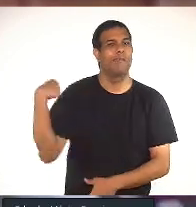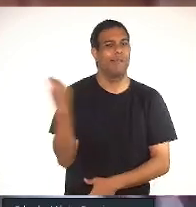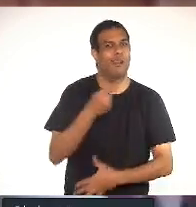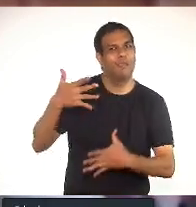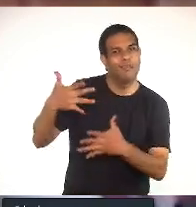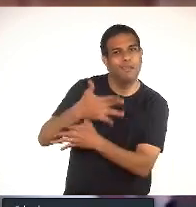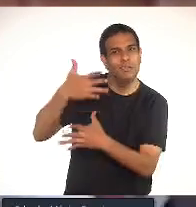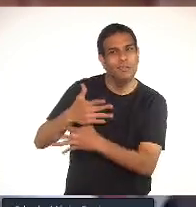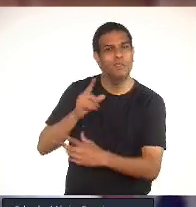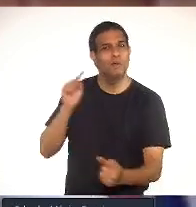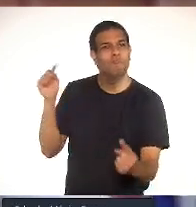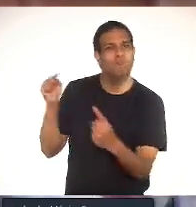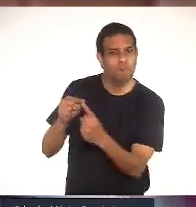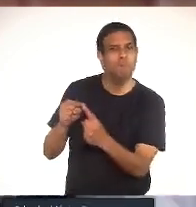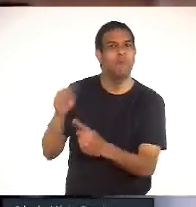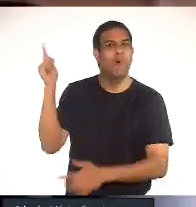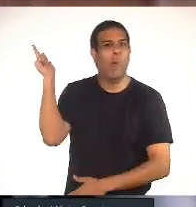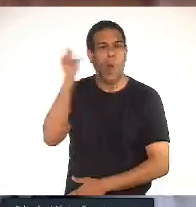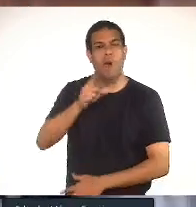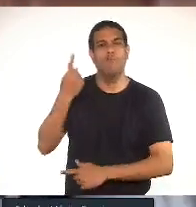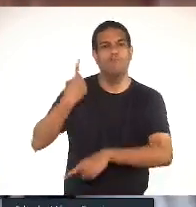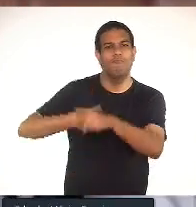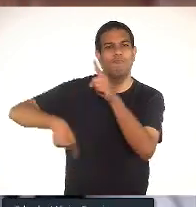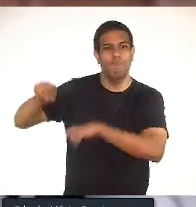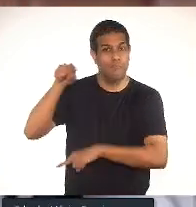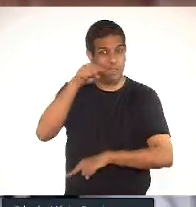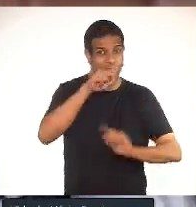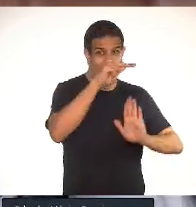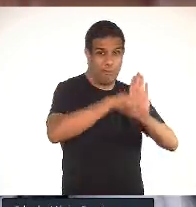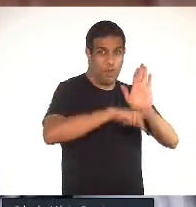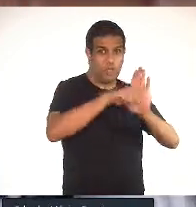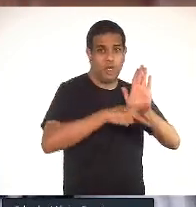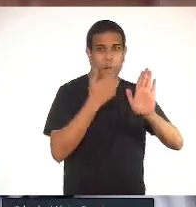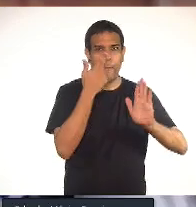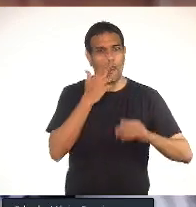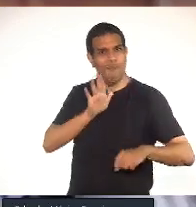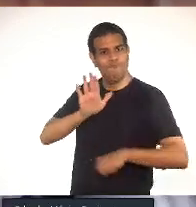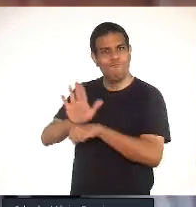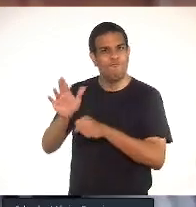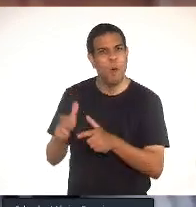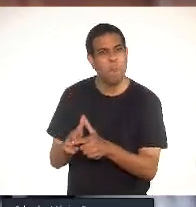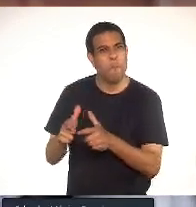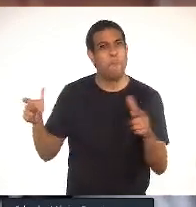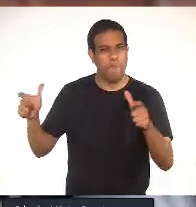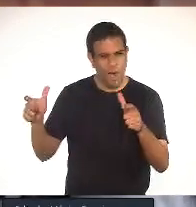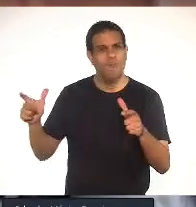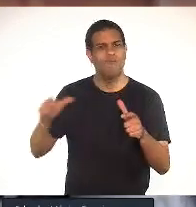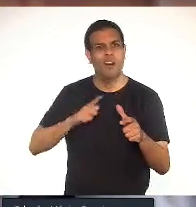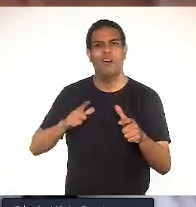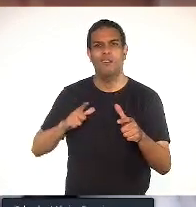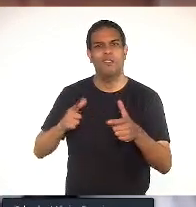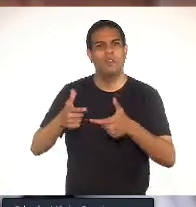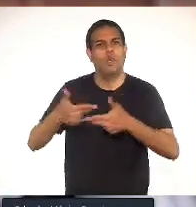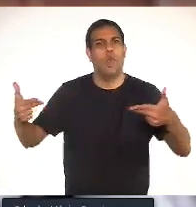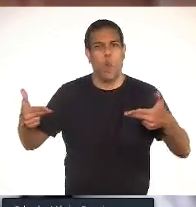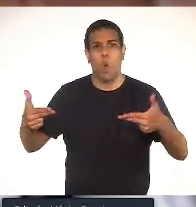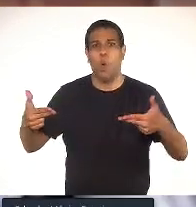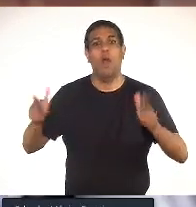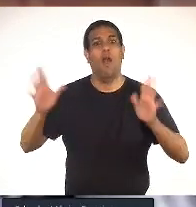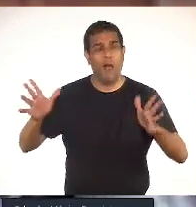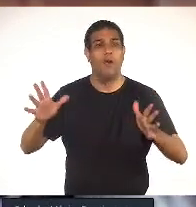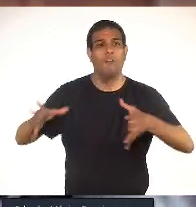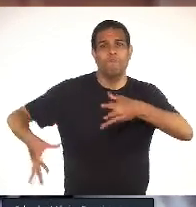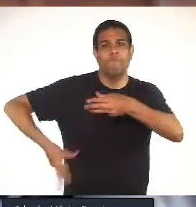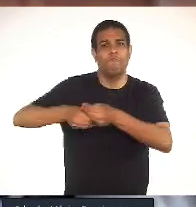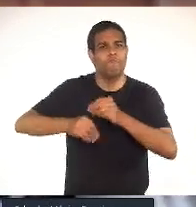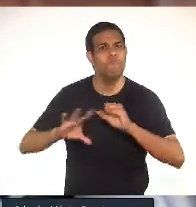cidade, que, com certeza, com esse projeto, ganha muito, ainda mais, do que ela mesma